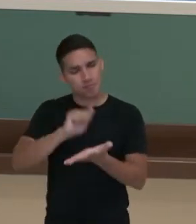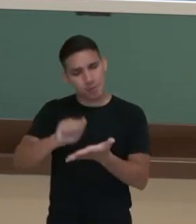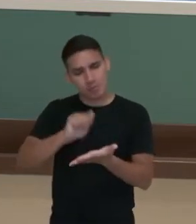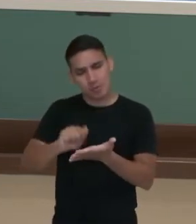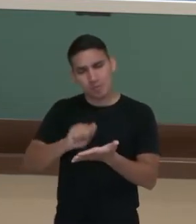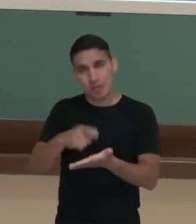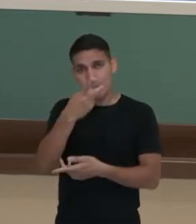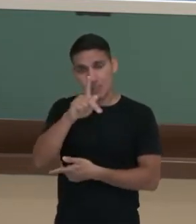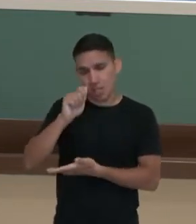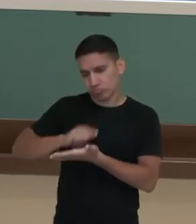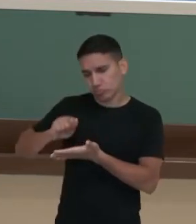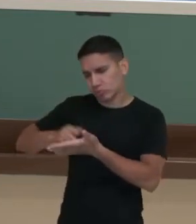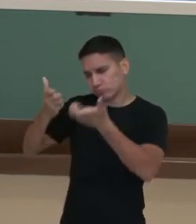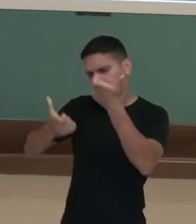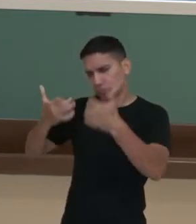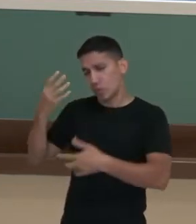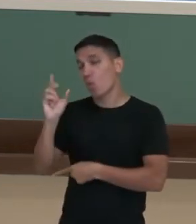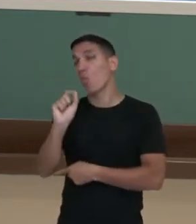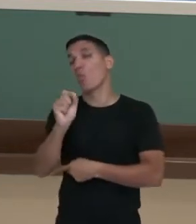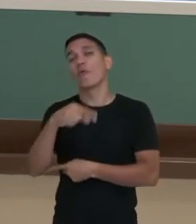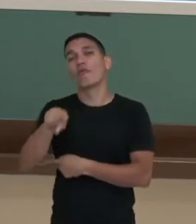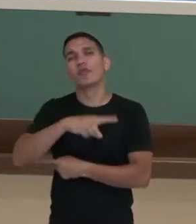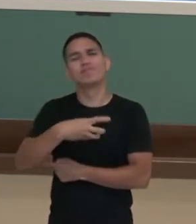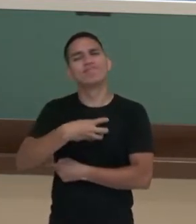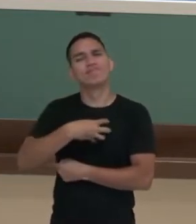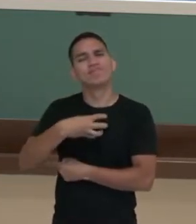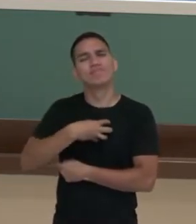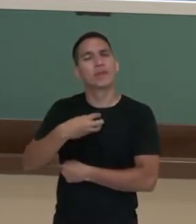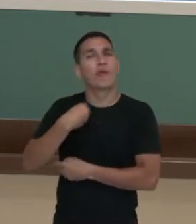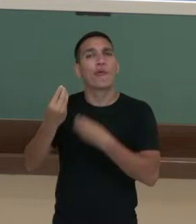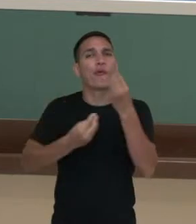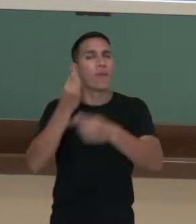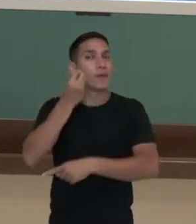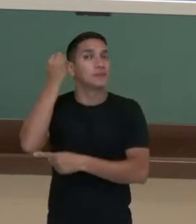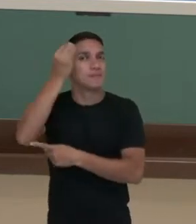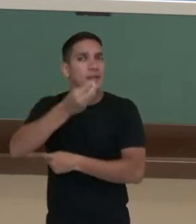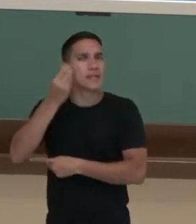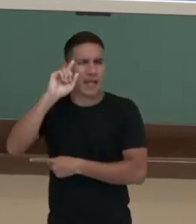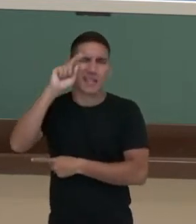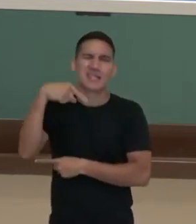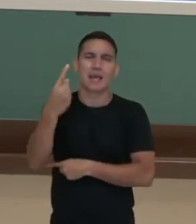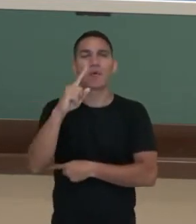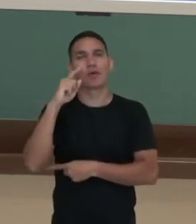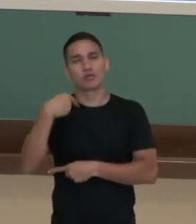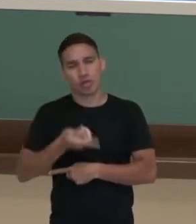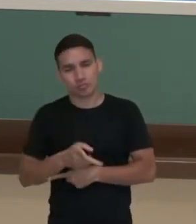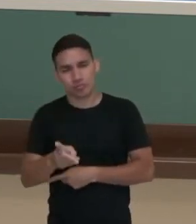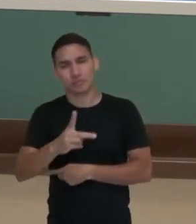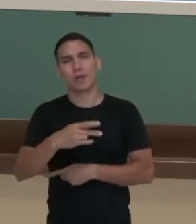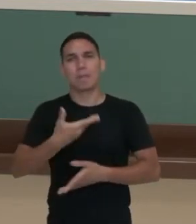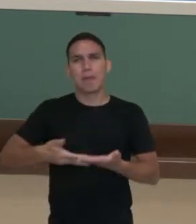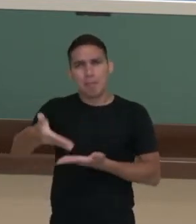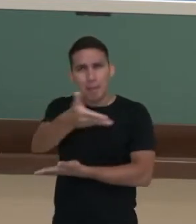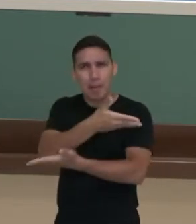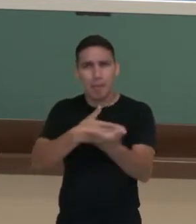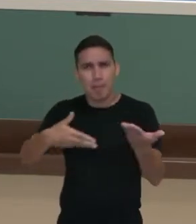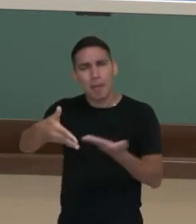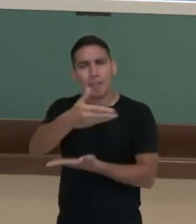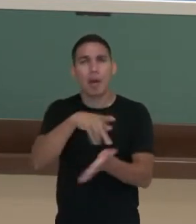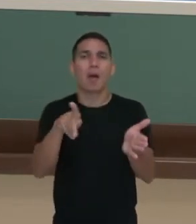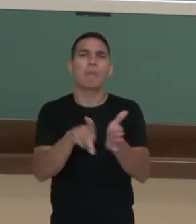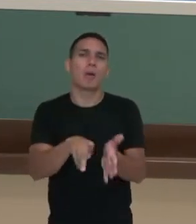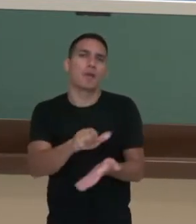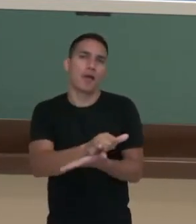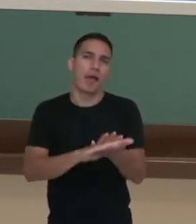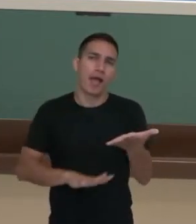agora em seu caderno o que você achou da experiência e depois a gente vai fazer aquela socialização